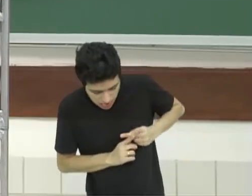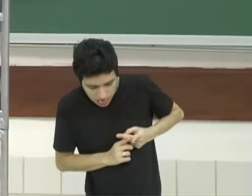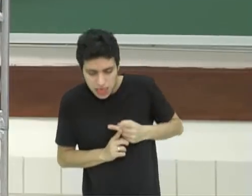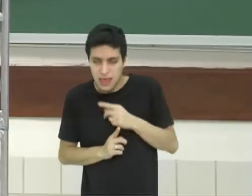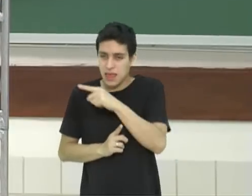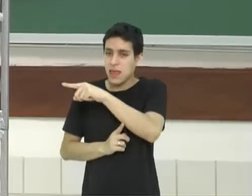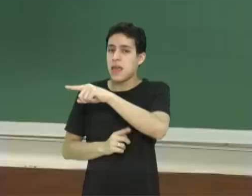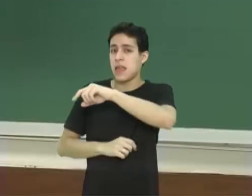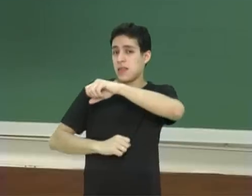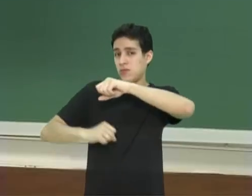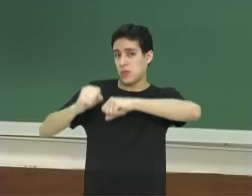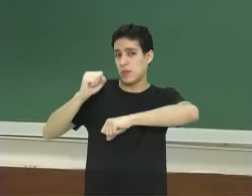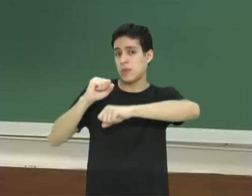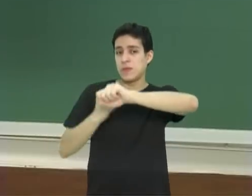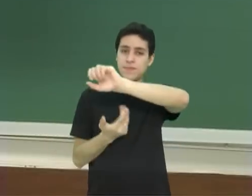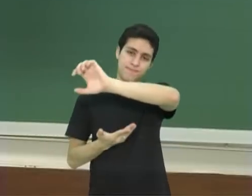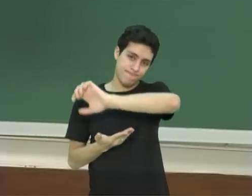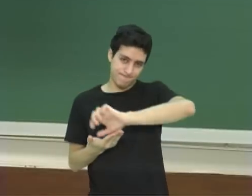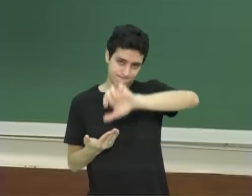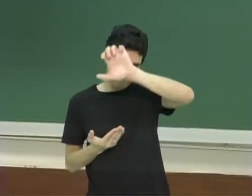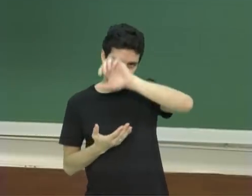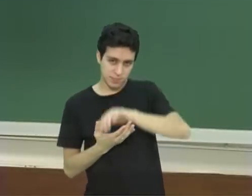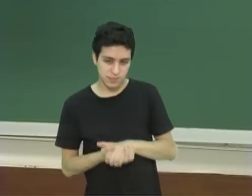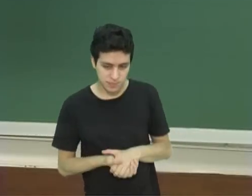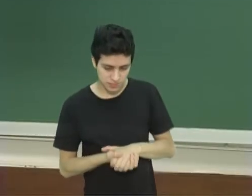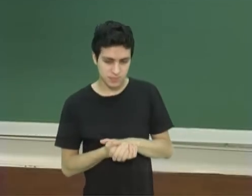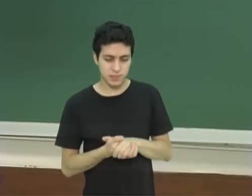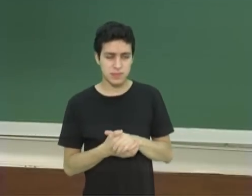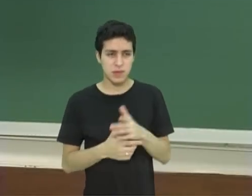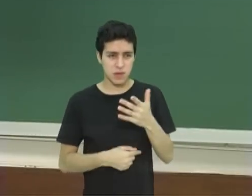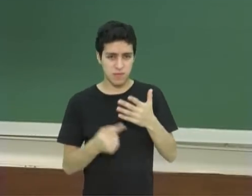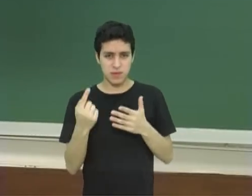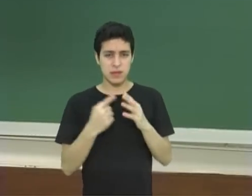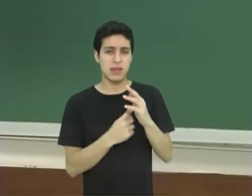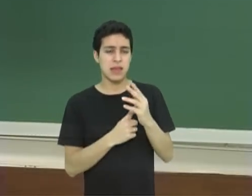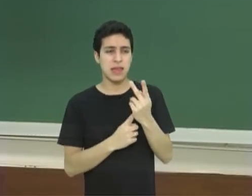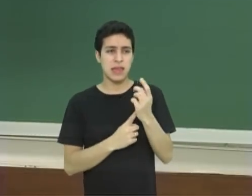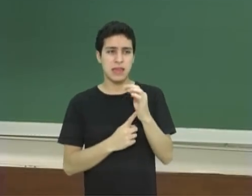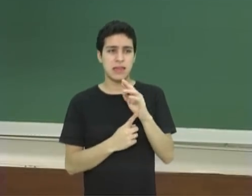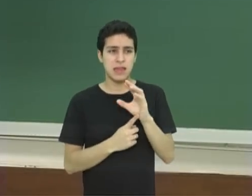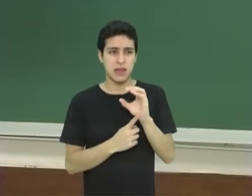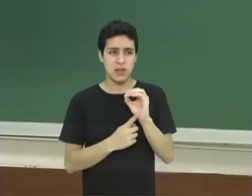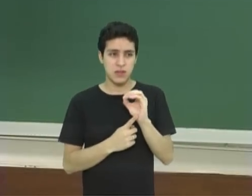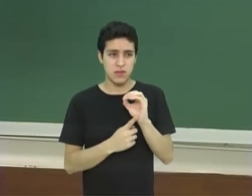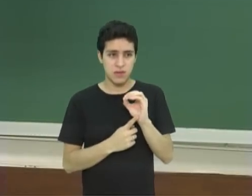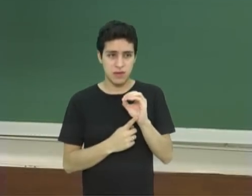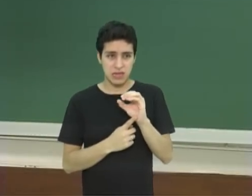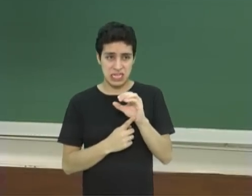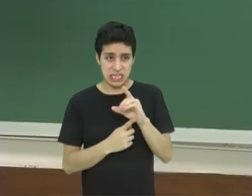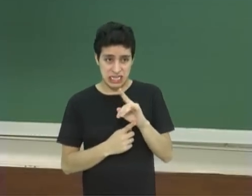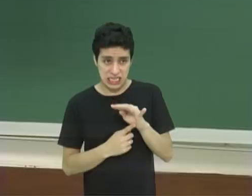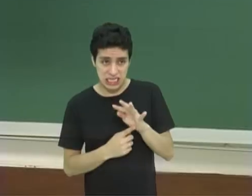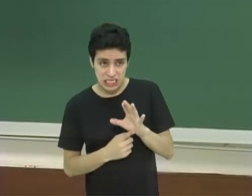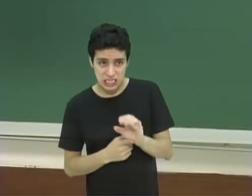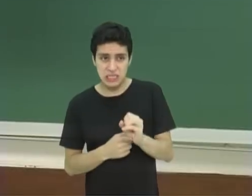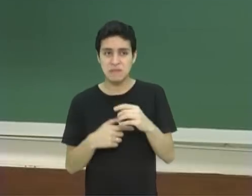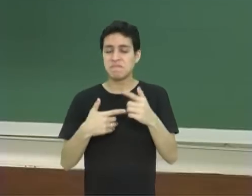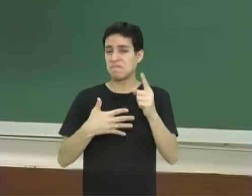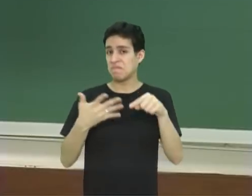da indústria europeia. Compostos heterocíclicos, seus-sais e sulfonamidas. Nossa, agora ficou difícil,